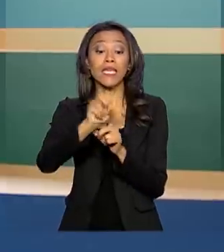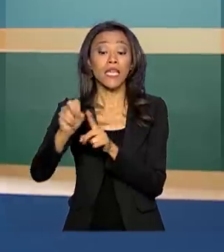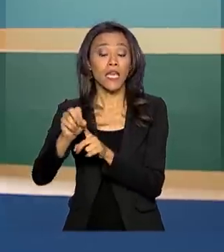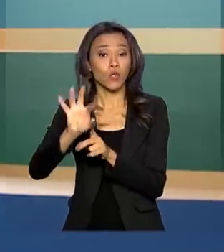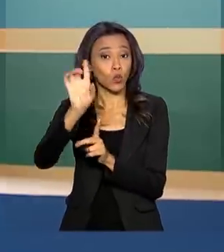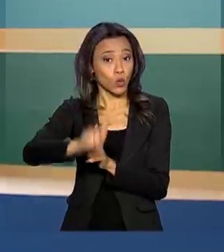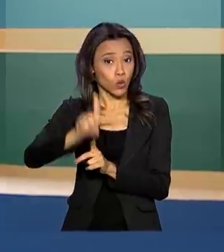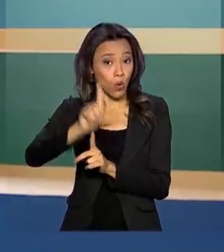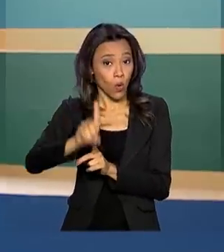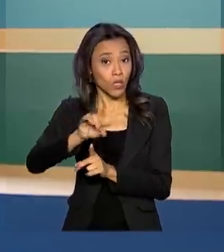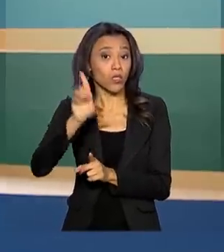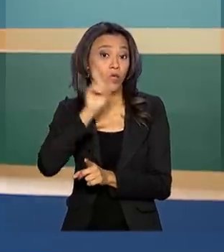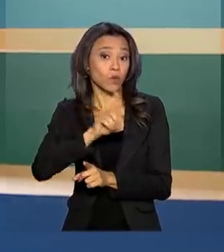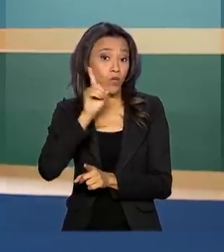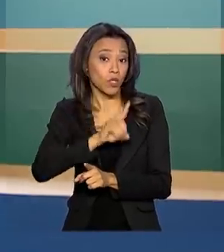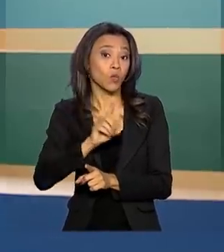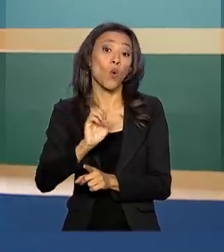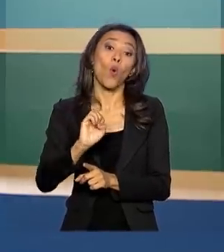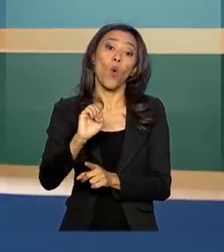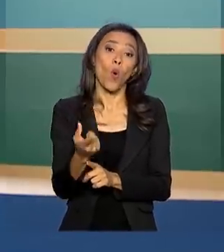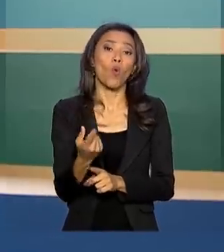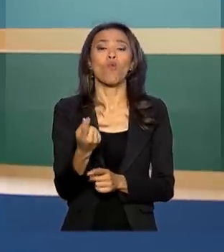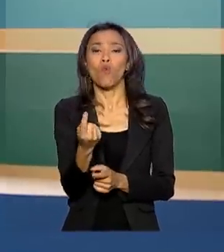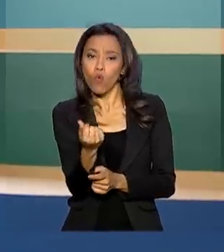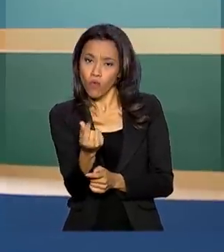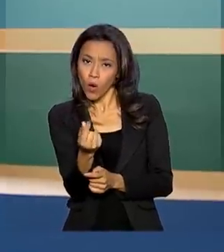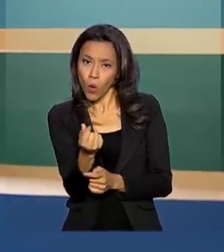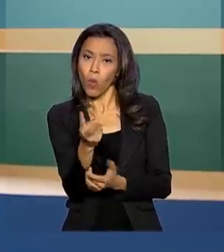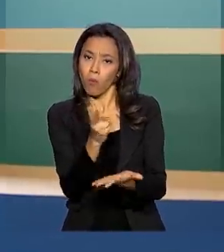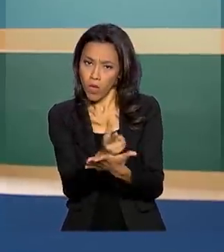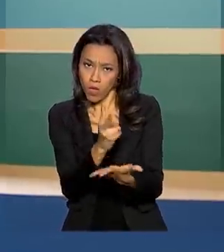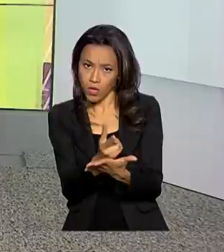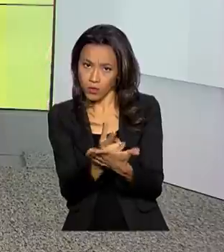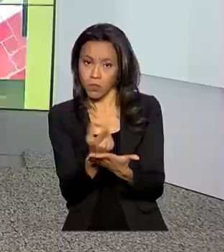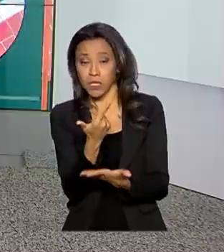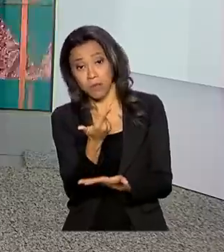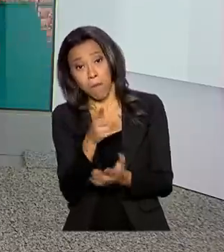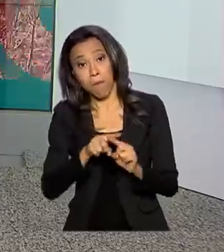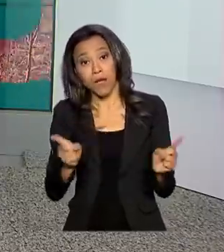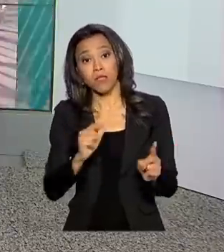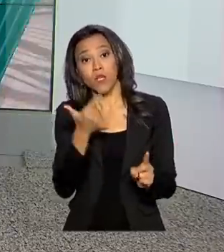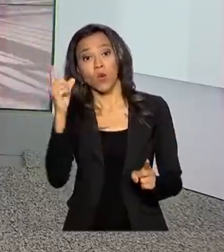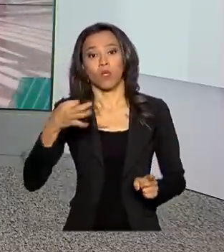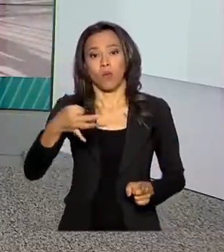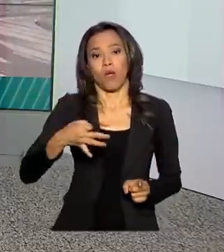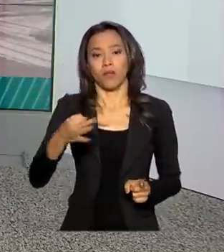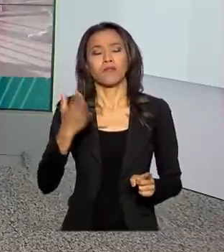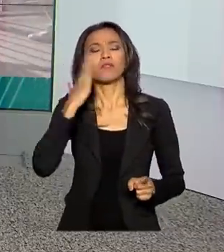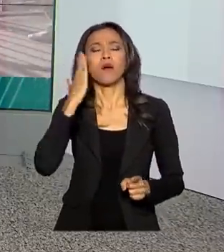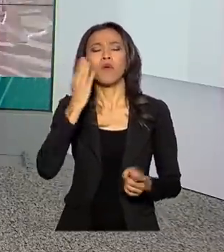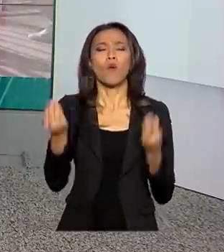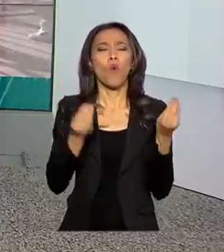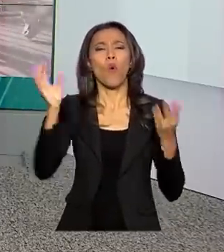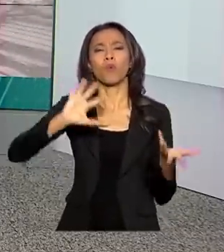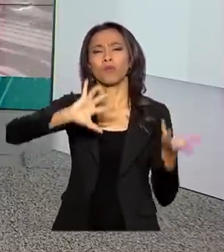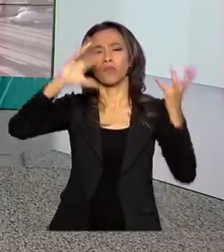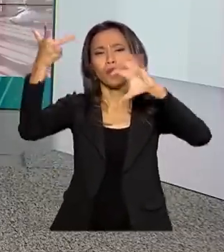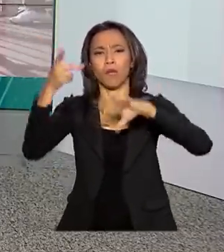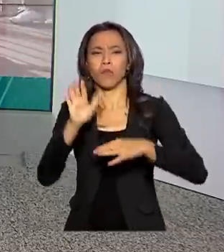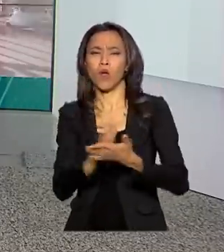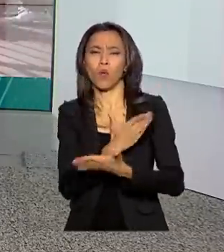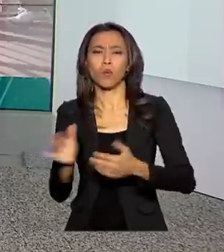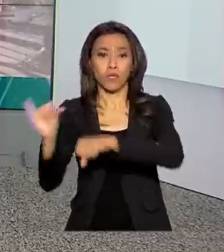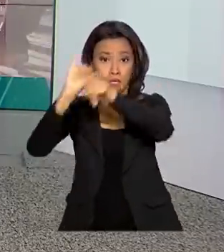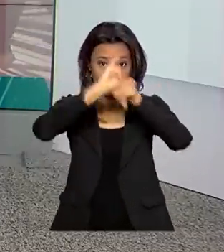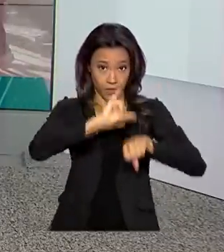estados unidos ou valor equivalente em outra moeda hora de saber como fica o tempo em